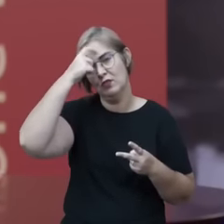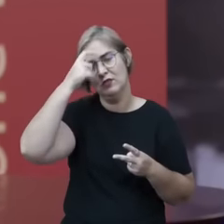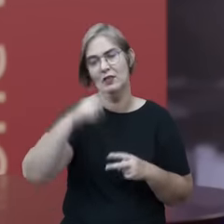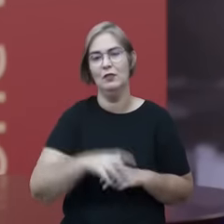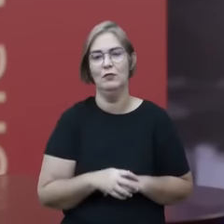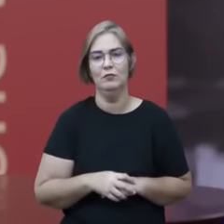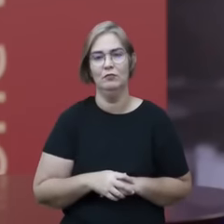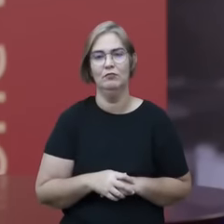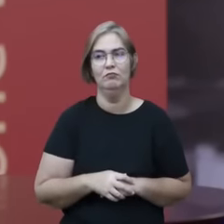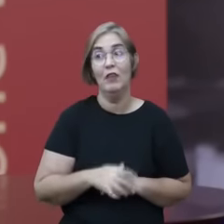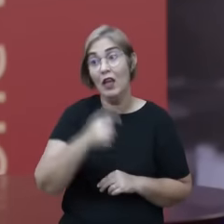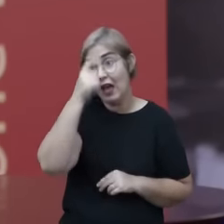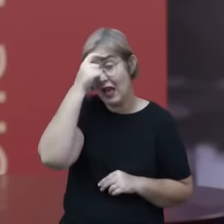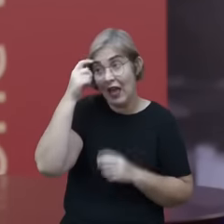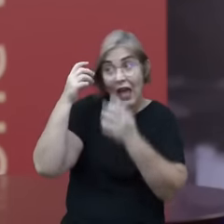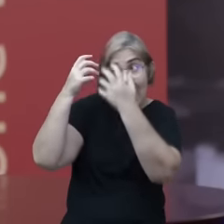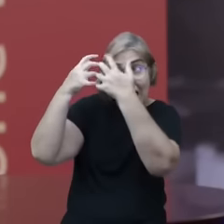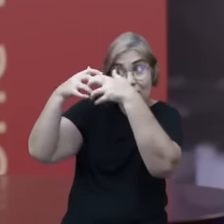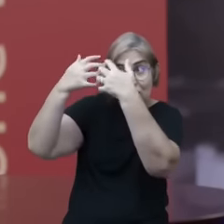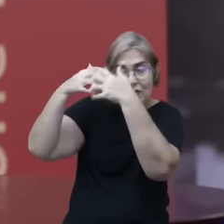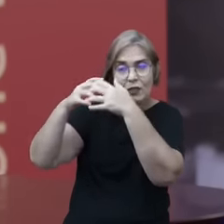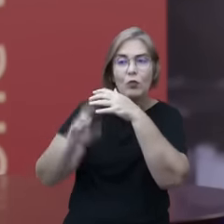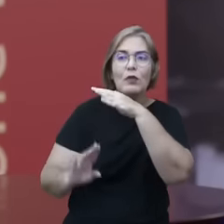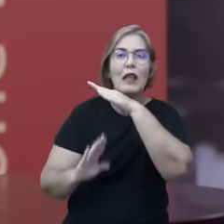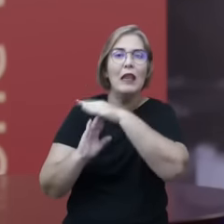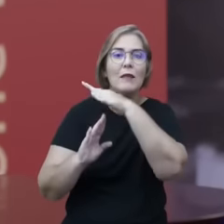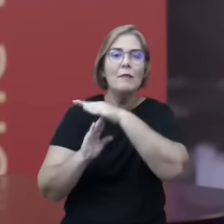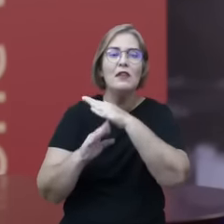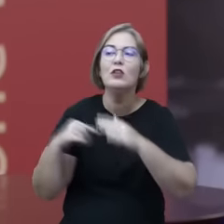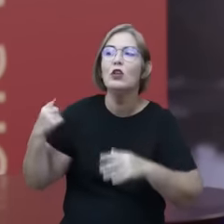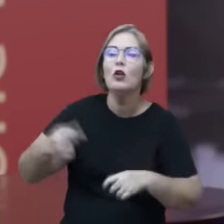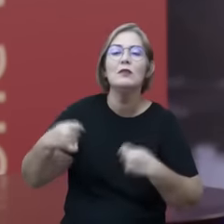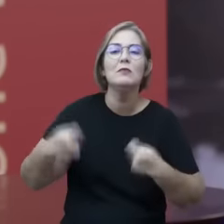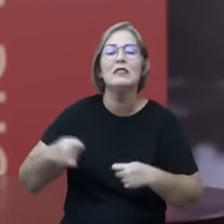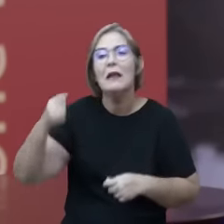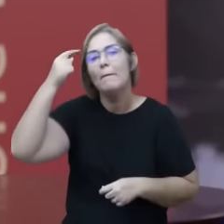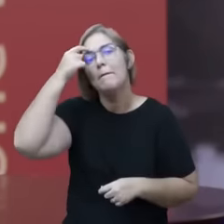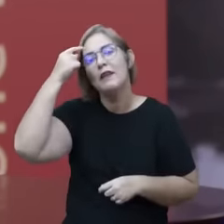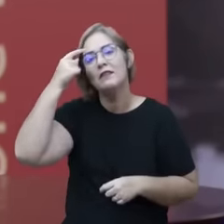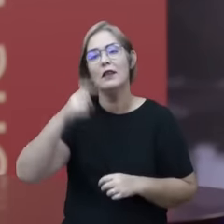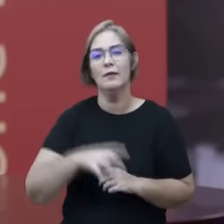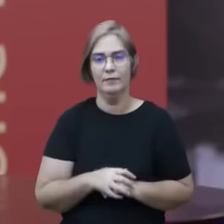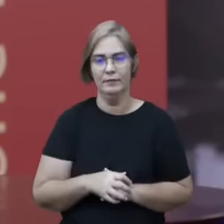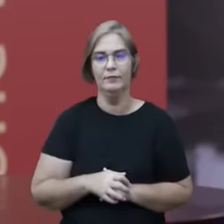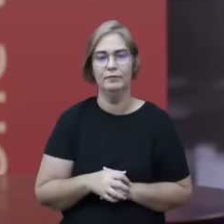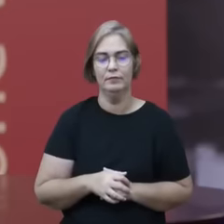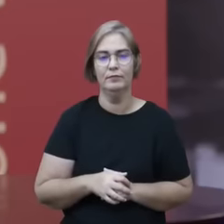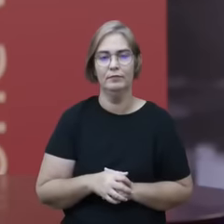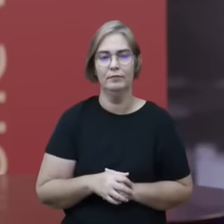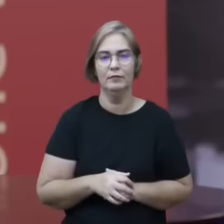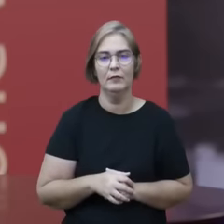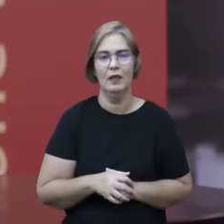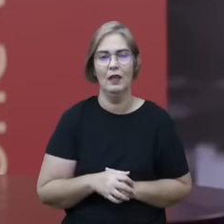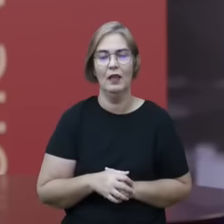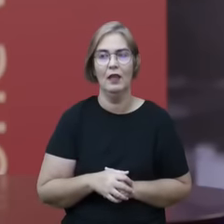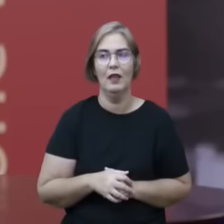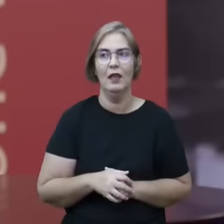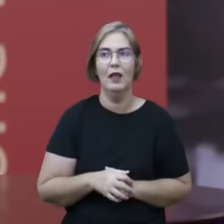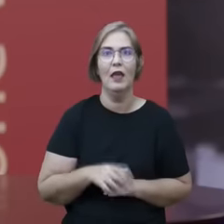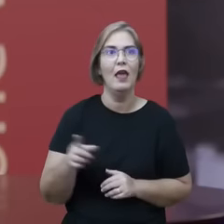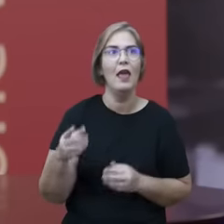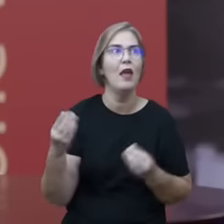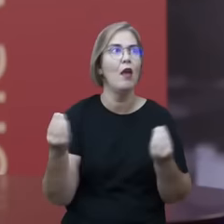disto. Então, o raciocínio nos coloca precisamente naquela resposta que eu tava dando a ao Eduardo, essa possibilidade também